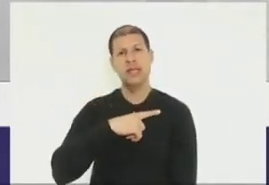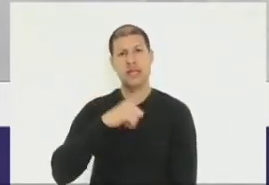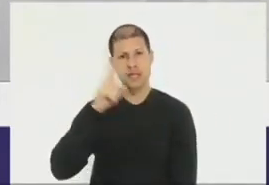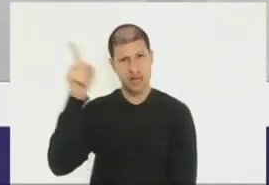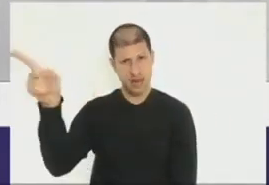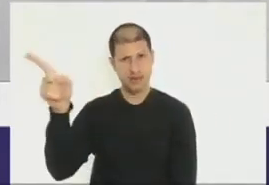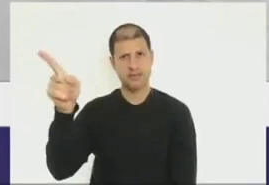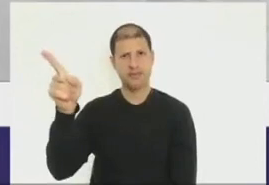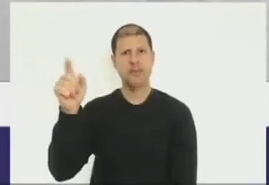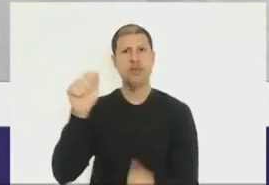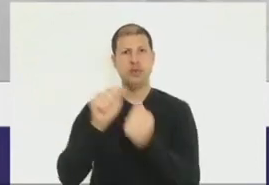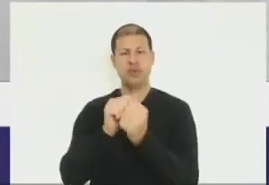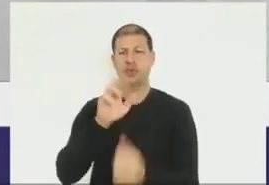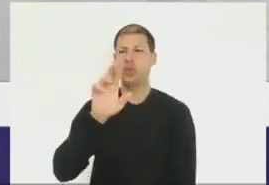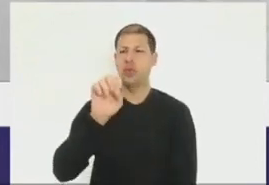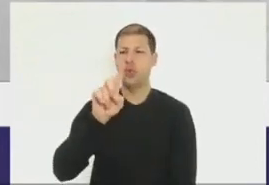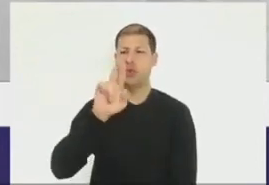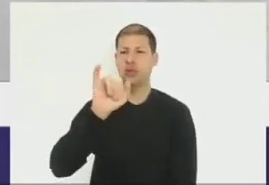presente junto com o Rodrigo Fumes lá,